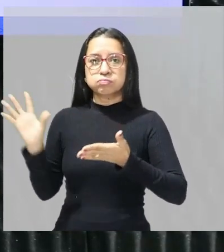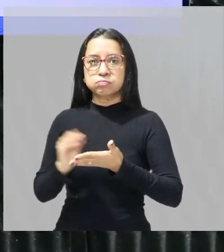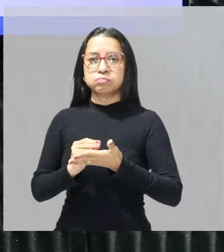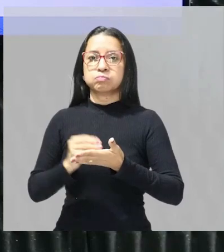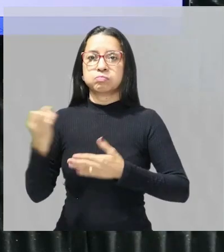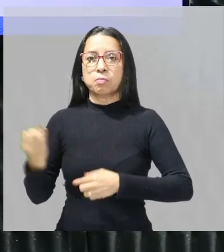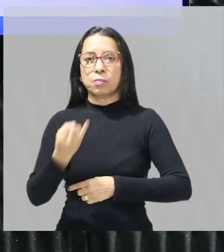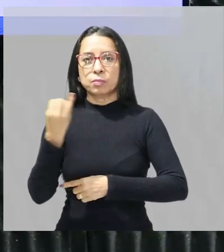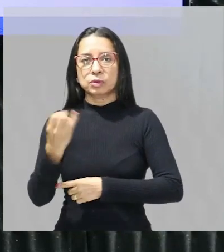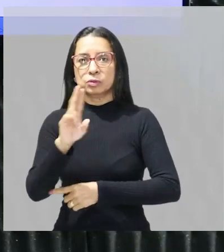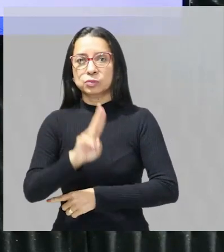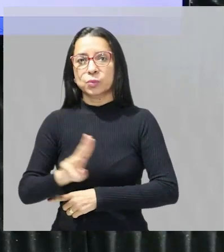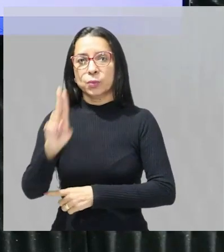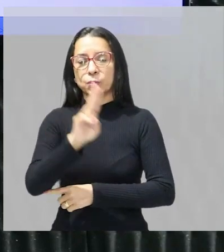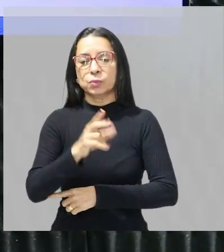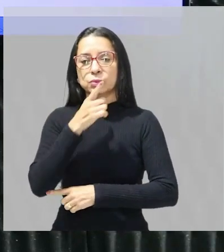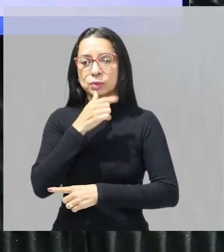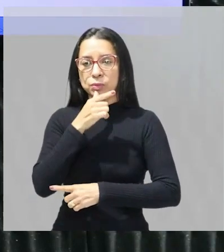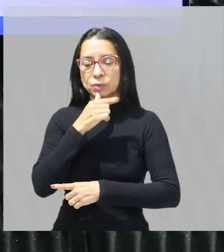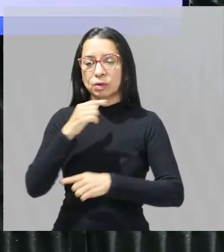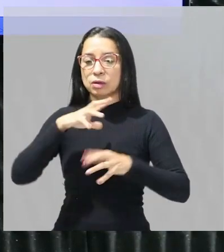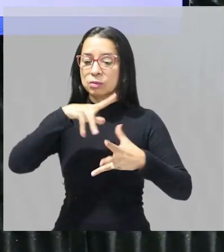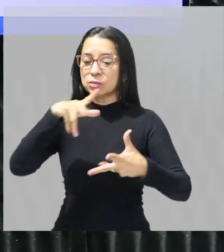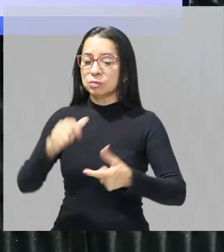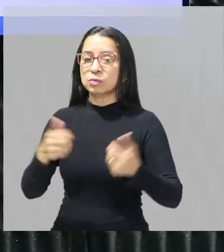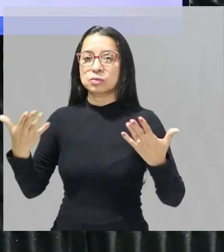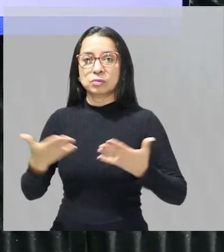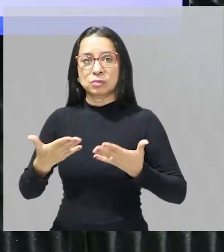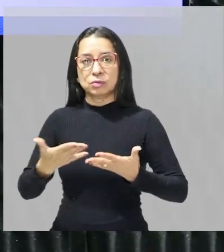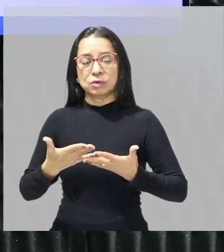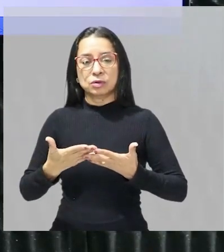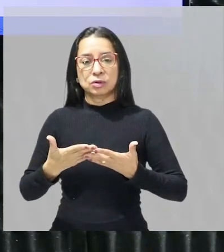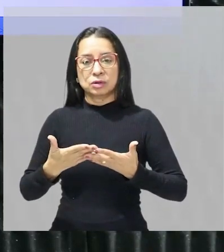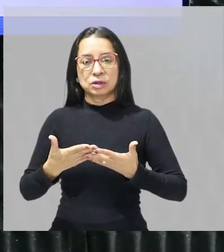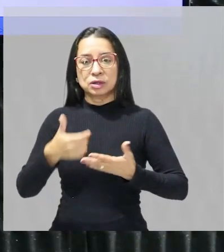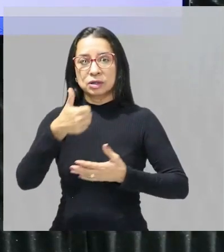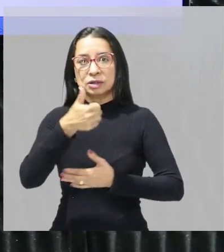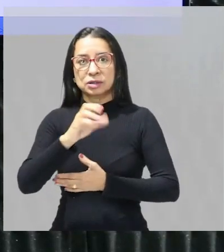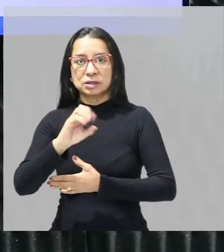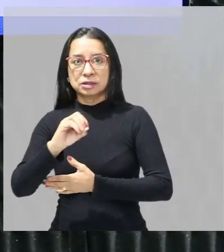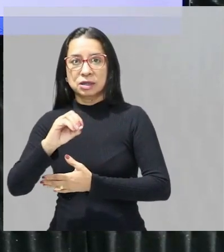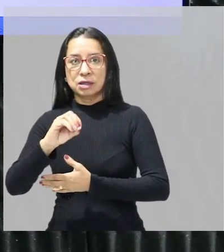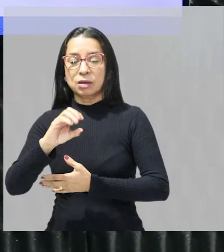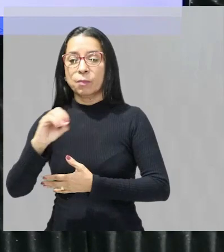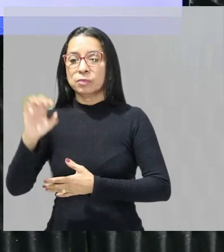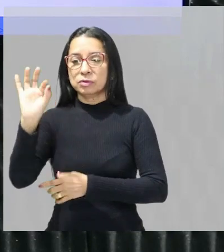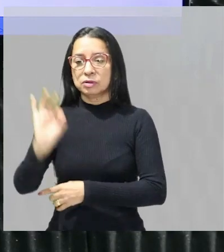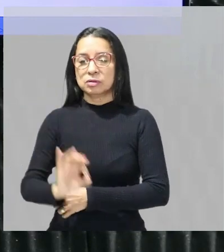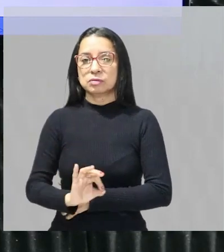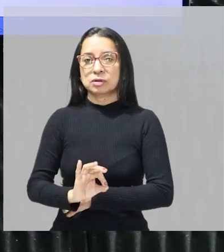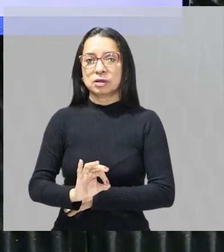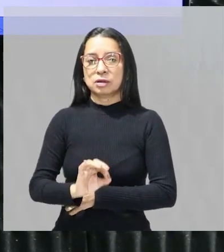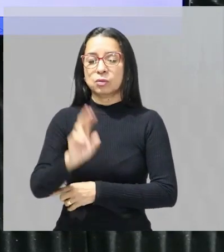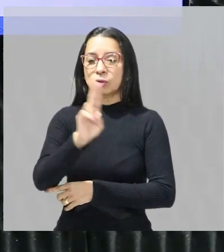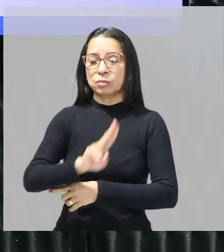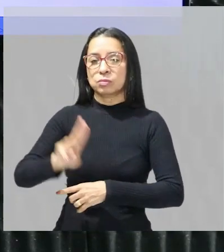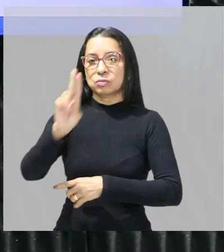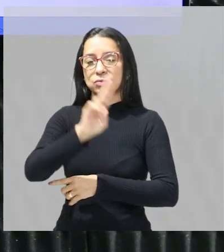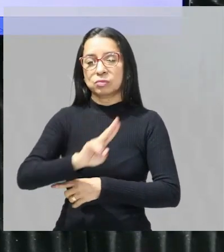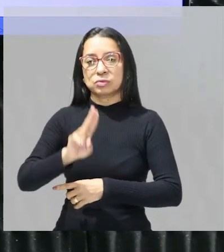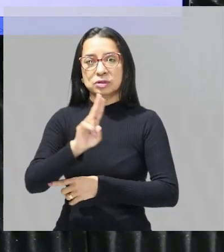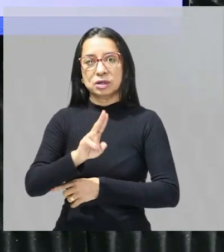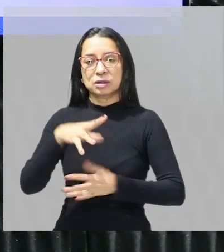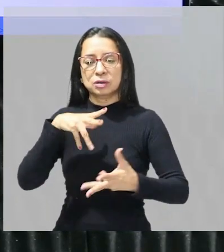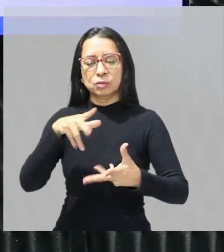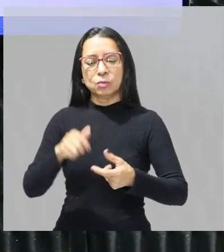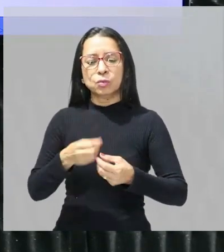importante. Utilização de água no mundo hoje. Vamos pegar 100% da água que é utilizada do mundo, da água doce.